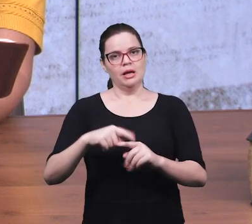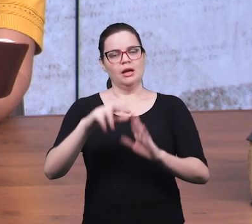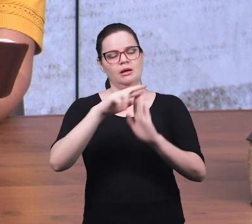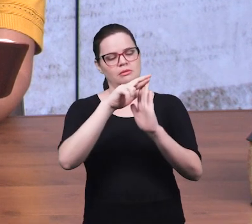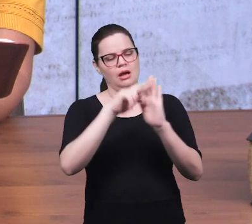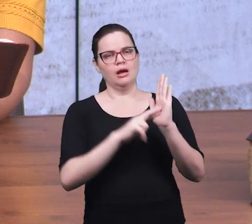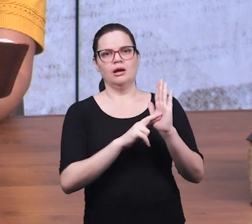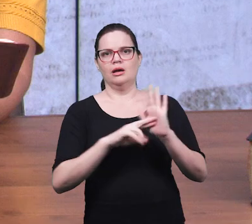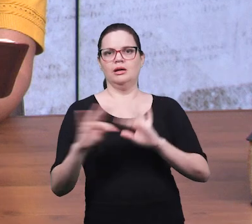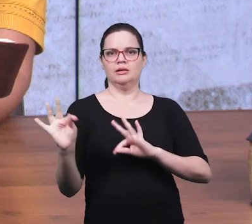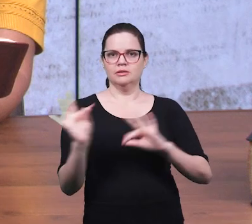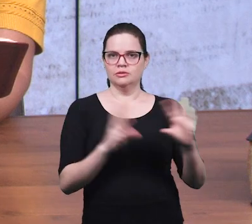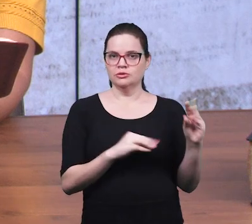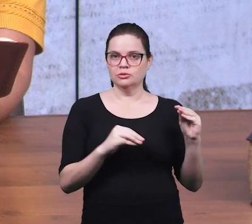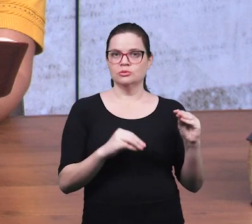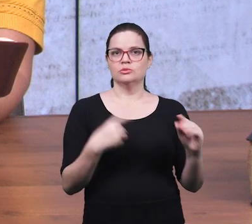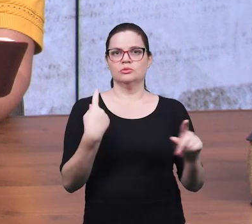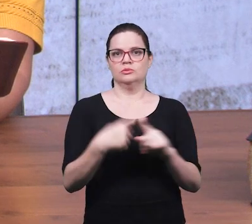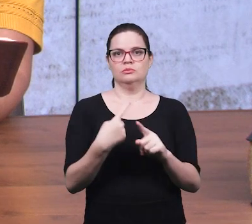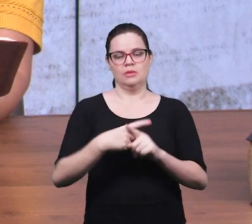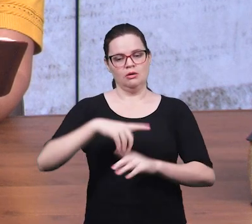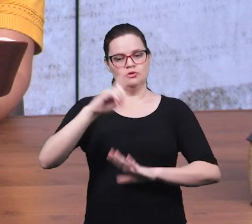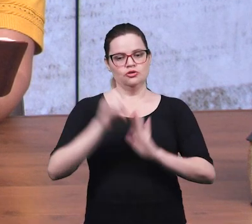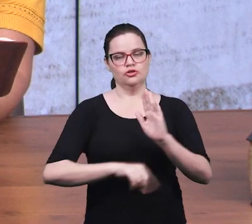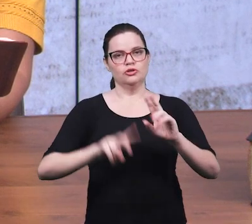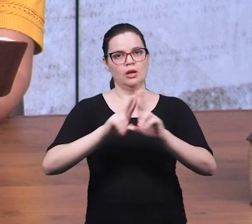sua força, o direito da